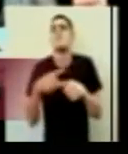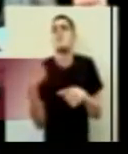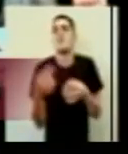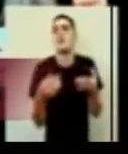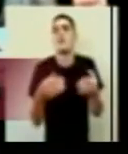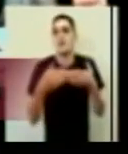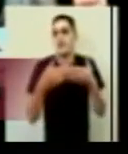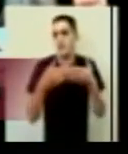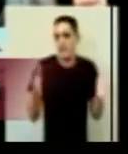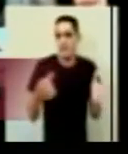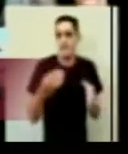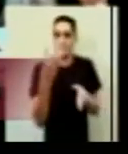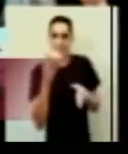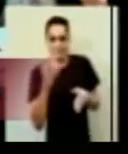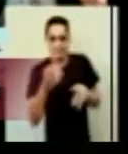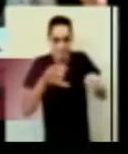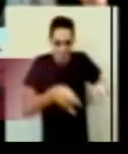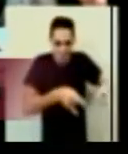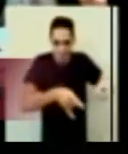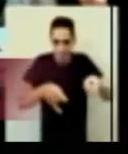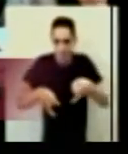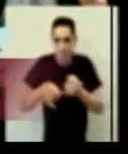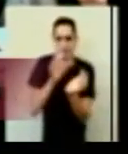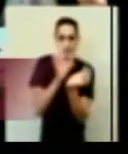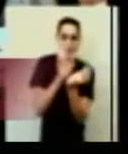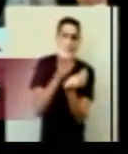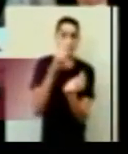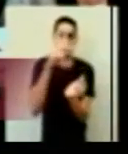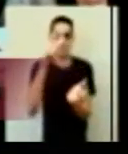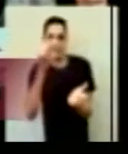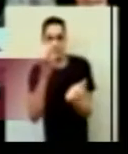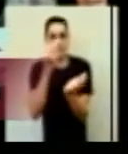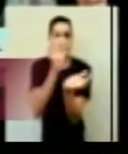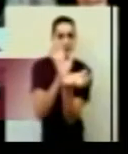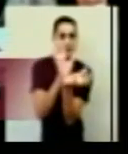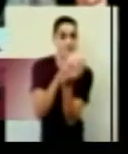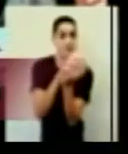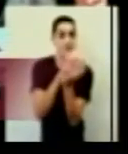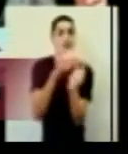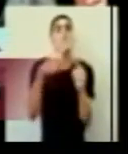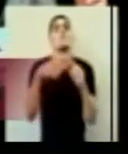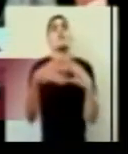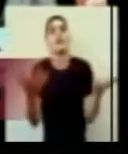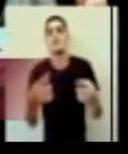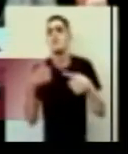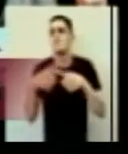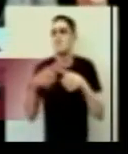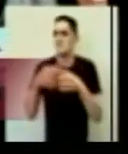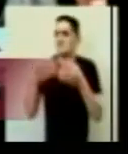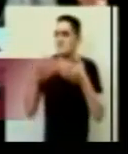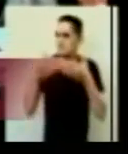que nós abrimos leitos? Por que nós abrimos 30 leitos na